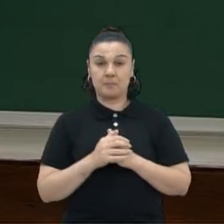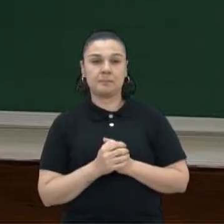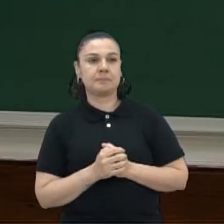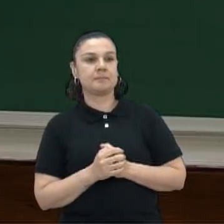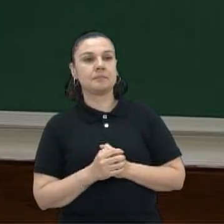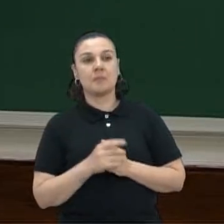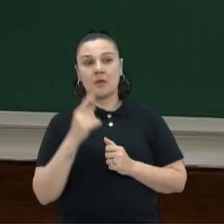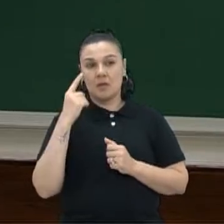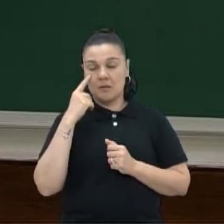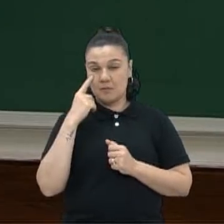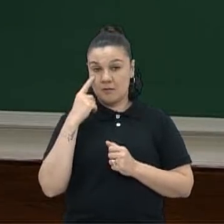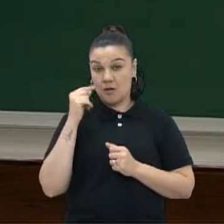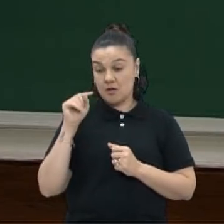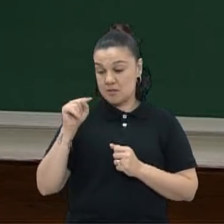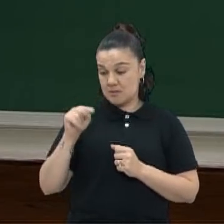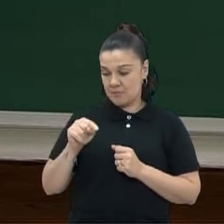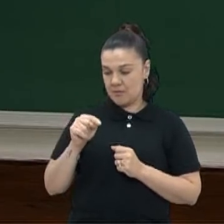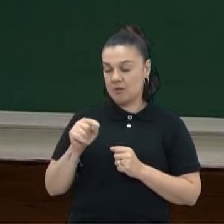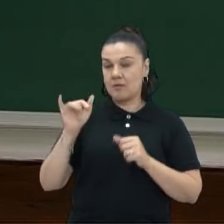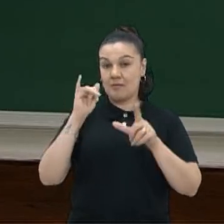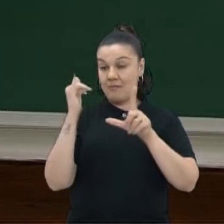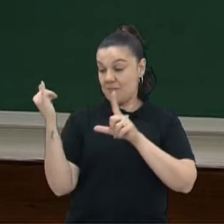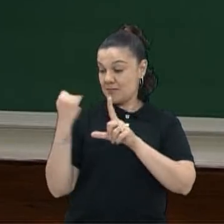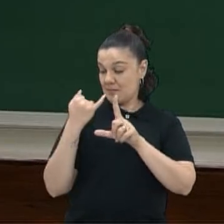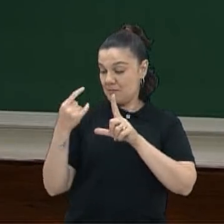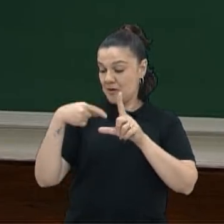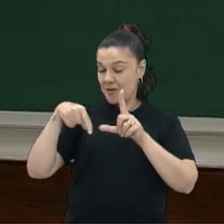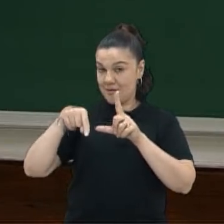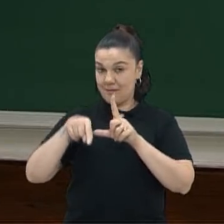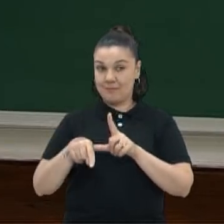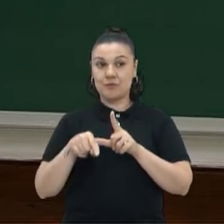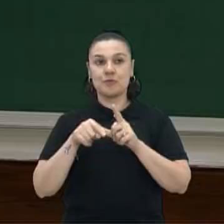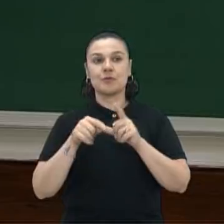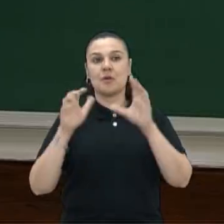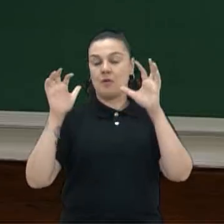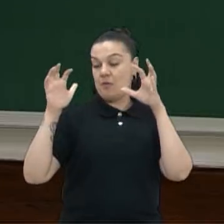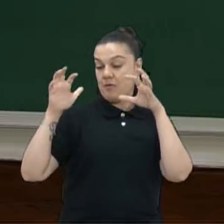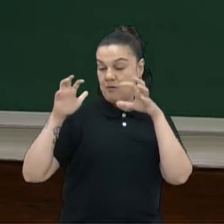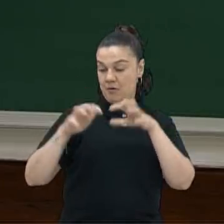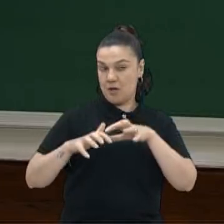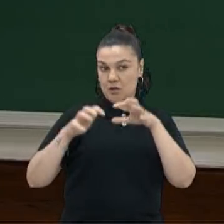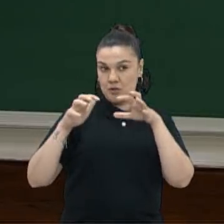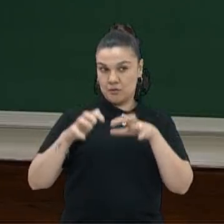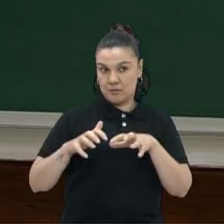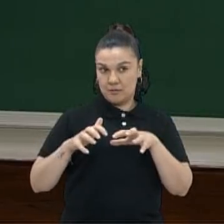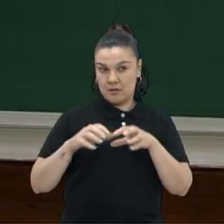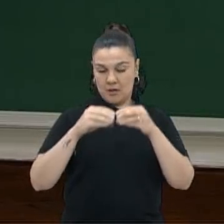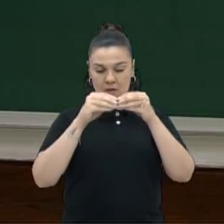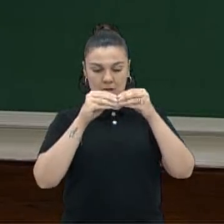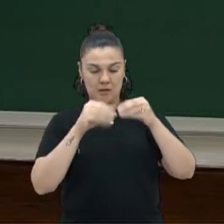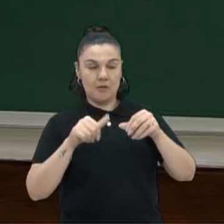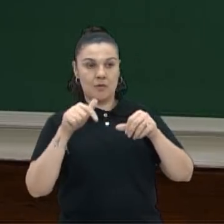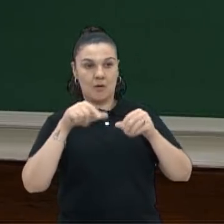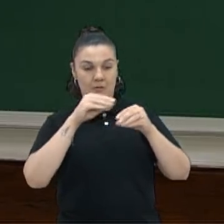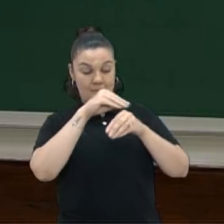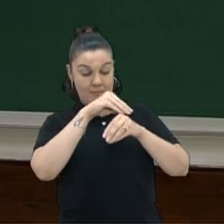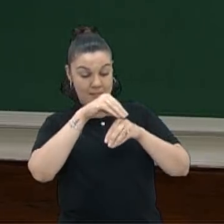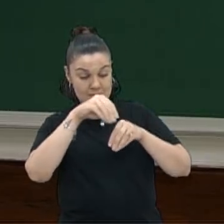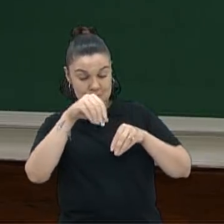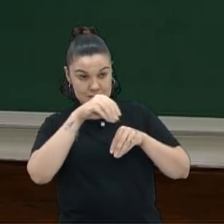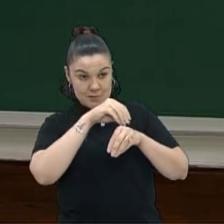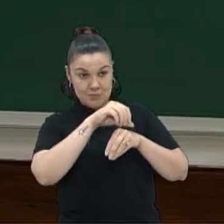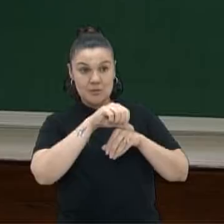Então, assim como vocês estão percebendo nessa imagem aqui, né? Então, a chuva, ela vai agir sobre esse